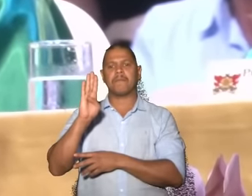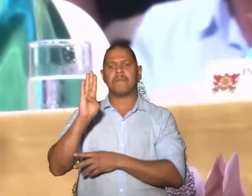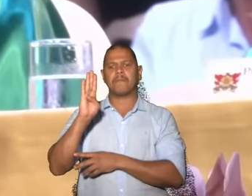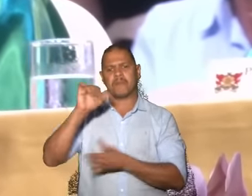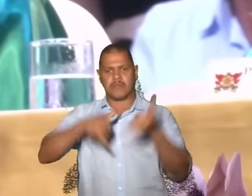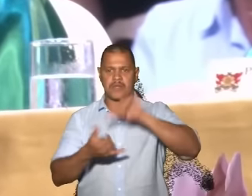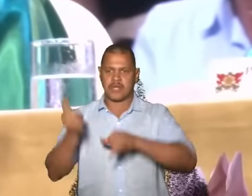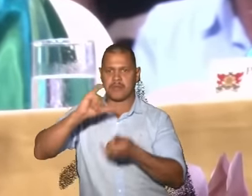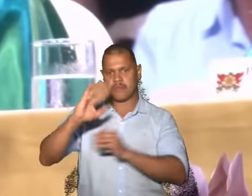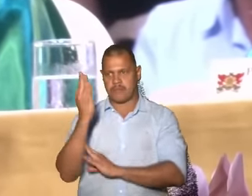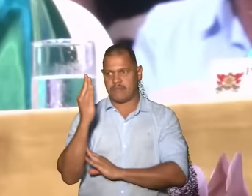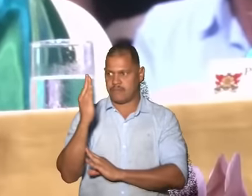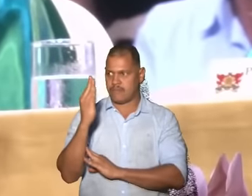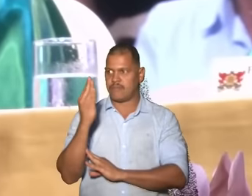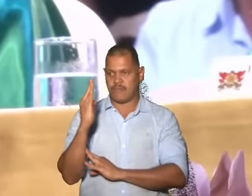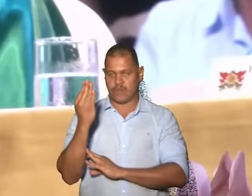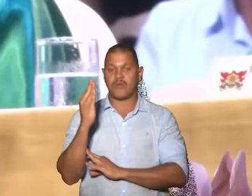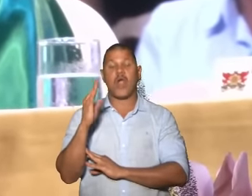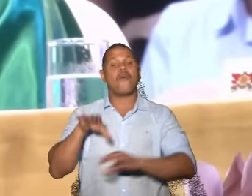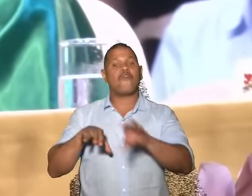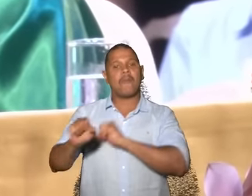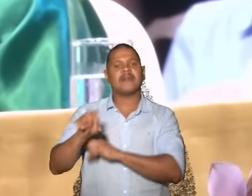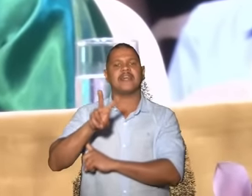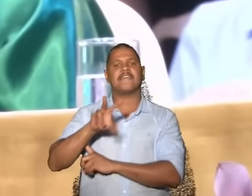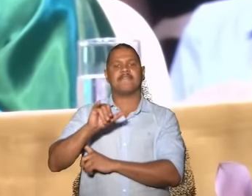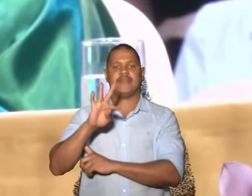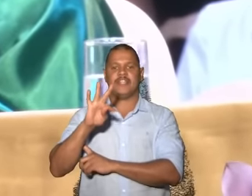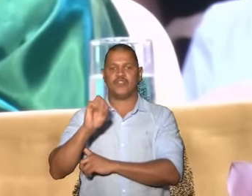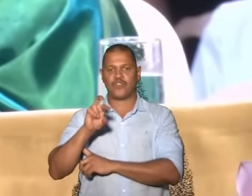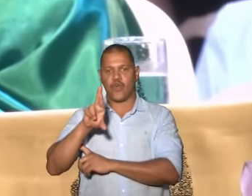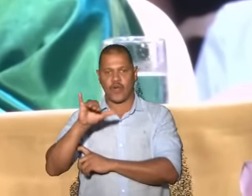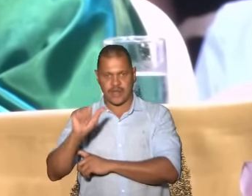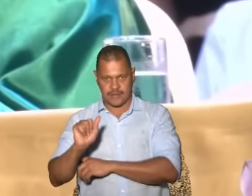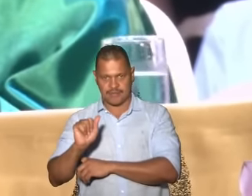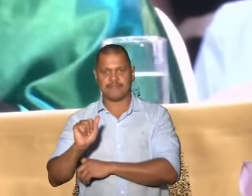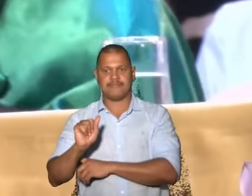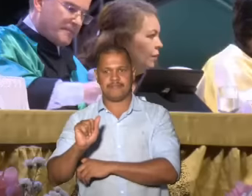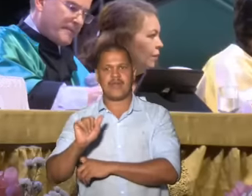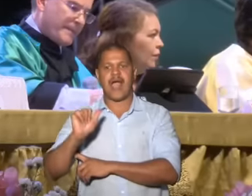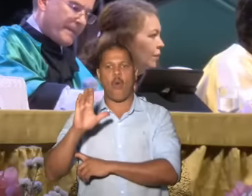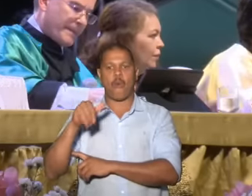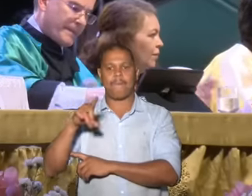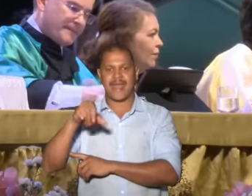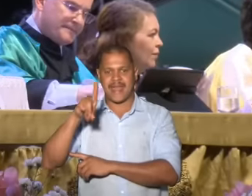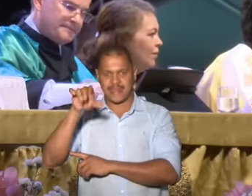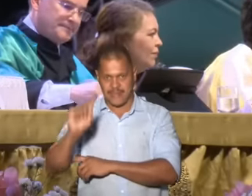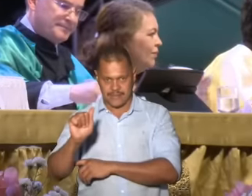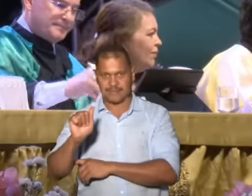a formanda Vitória de Almeida Rodrigues.